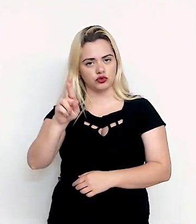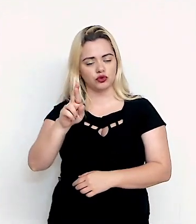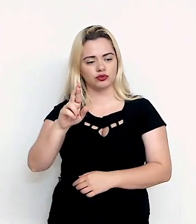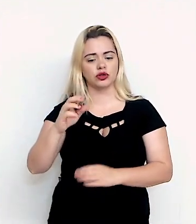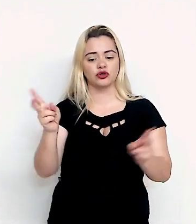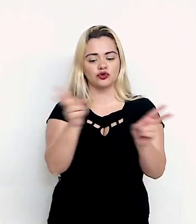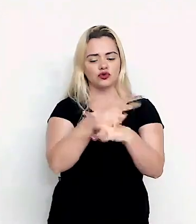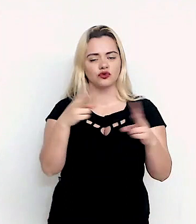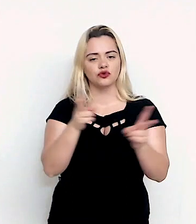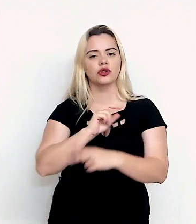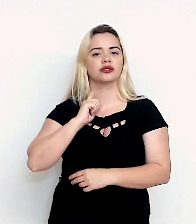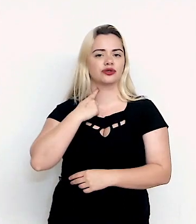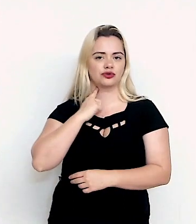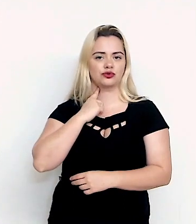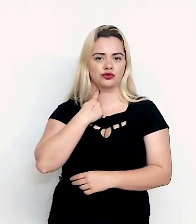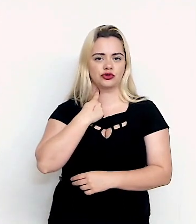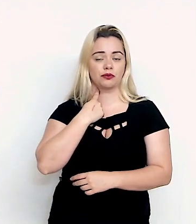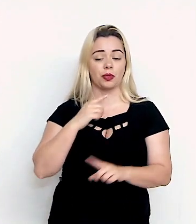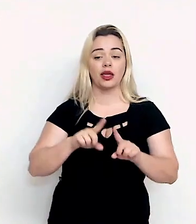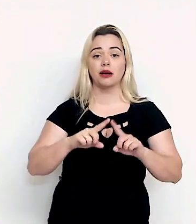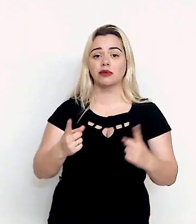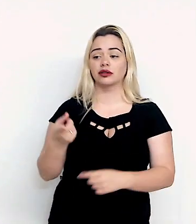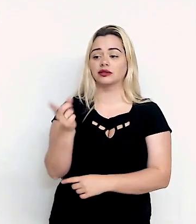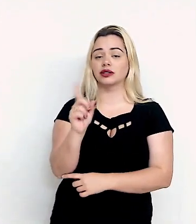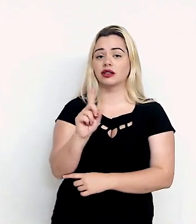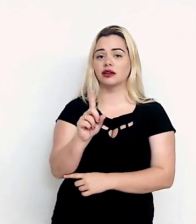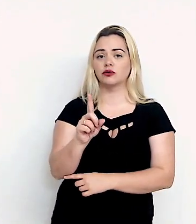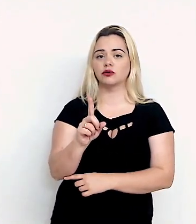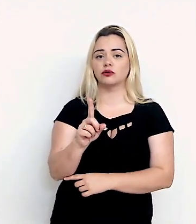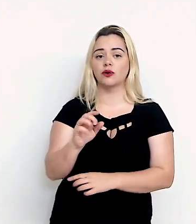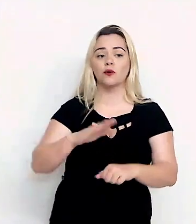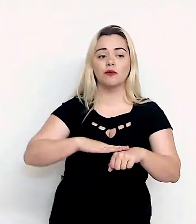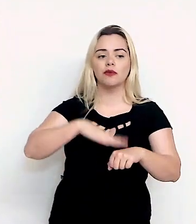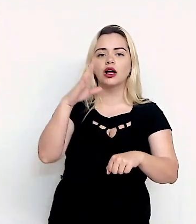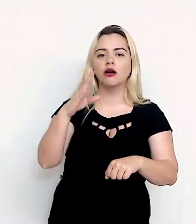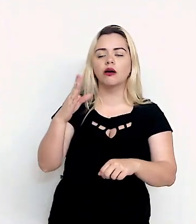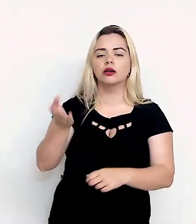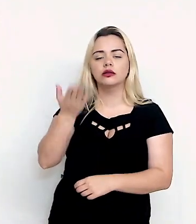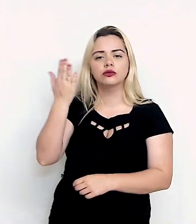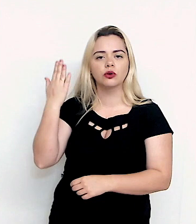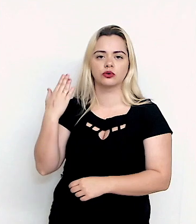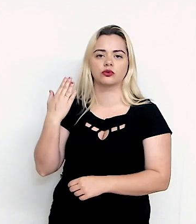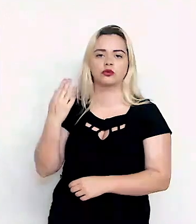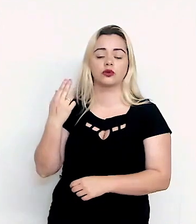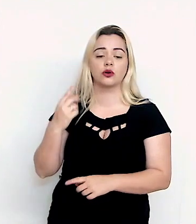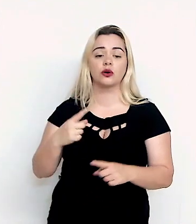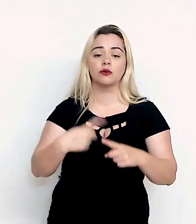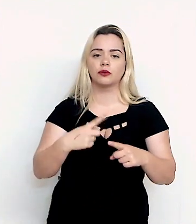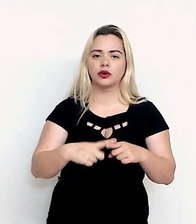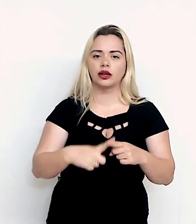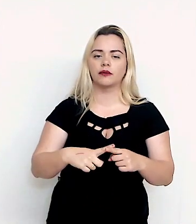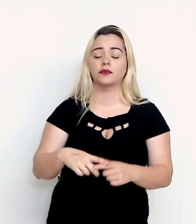efeito estufa É mas não são o maior emissor histórico tá então é muito importante nessas discussões sobre mudança do clima a gente